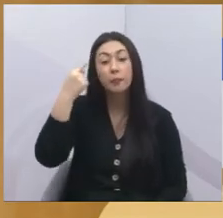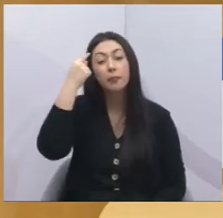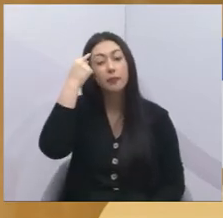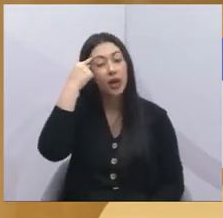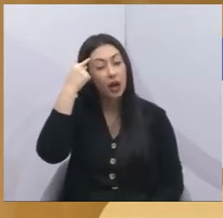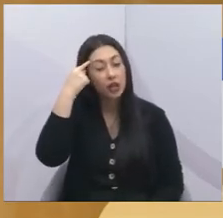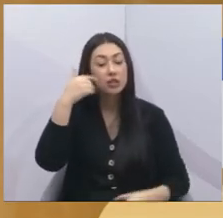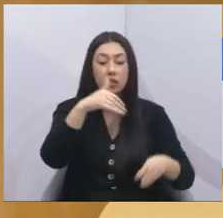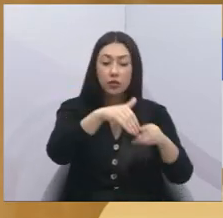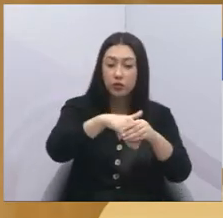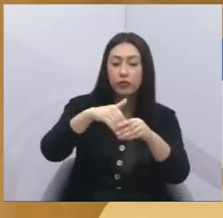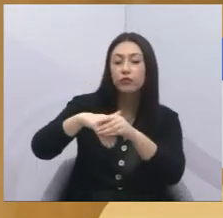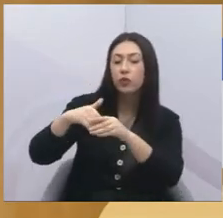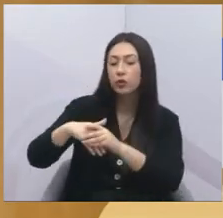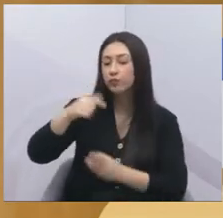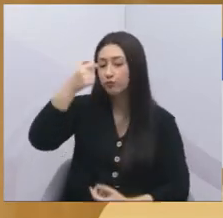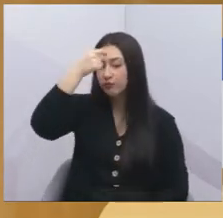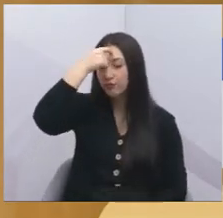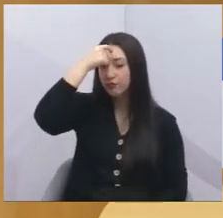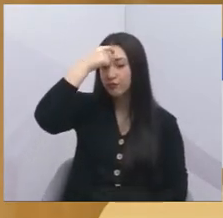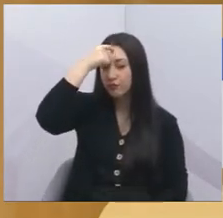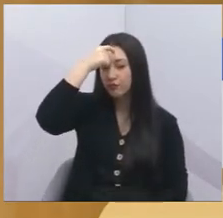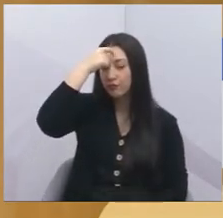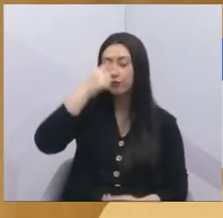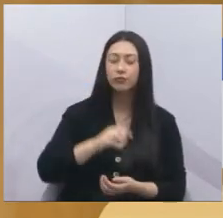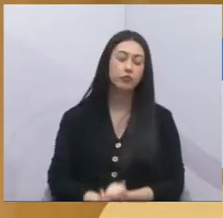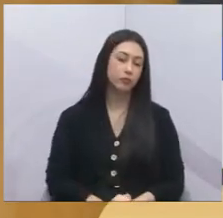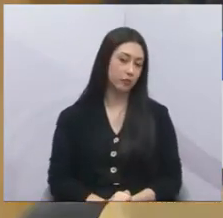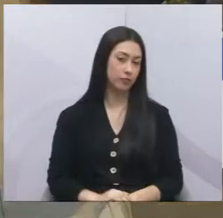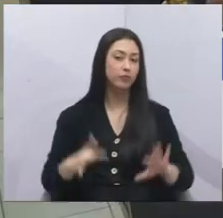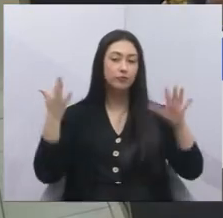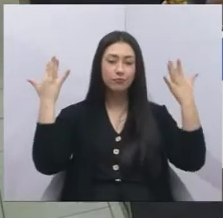pensem e votem aí com a consciência.